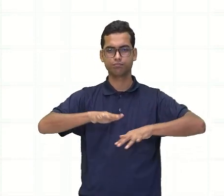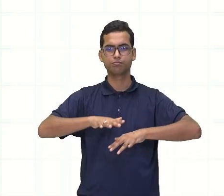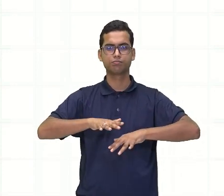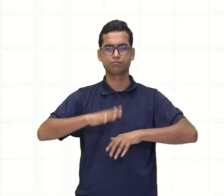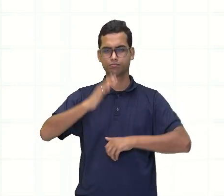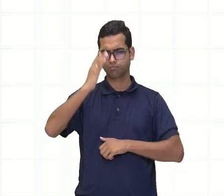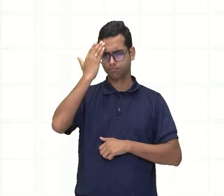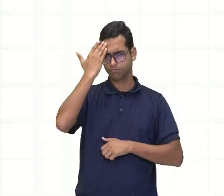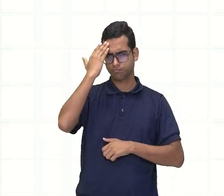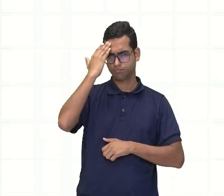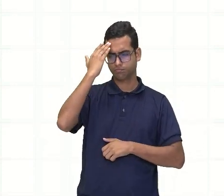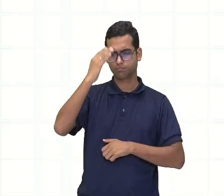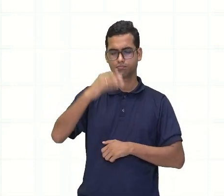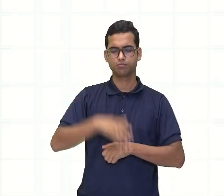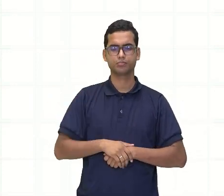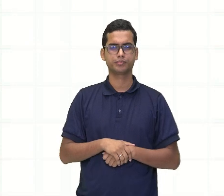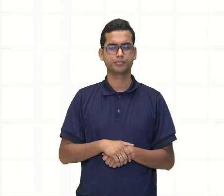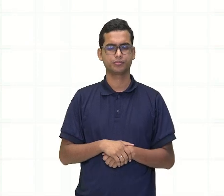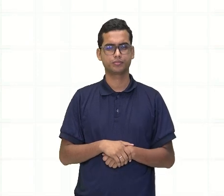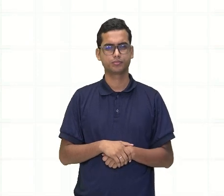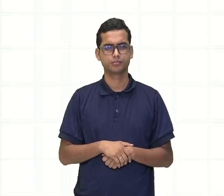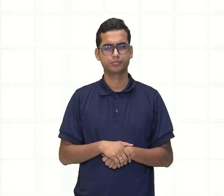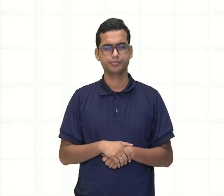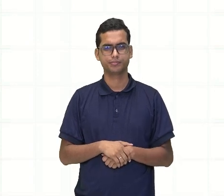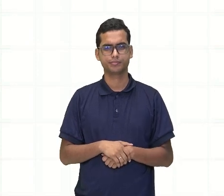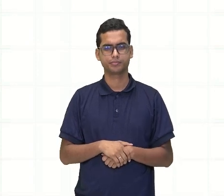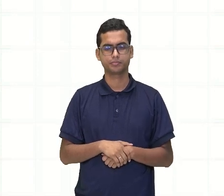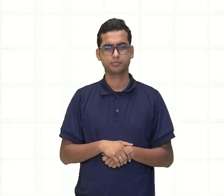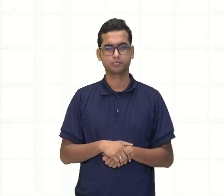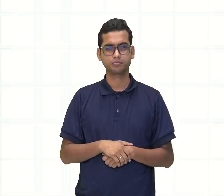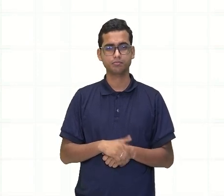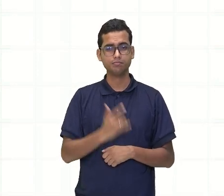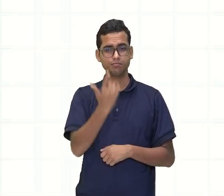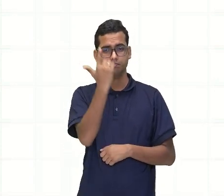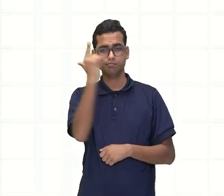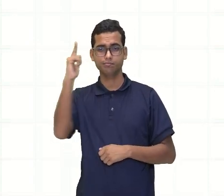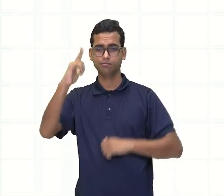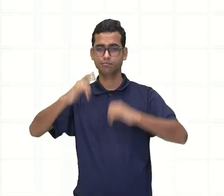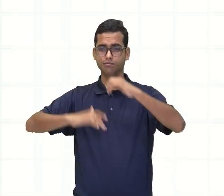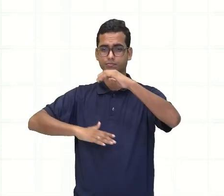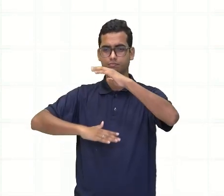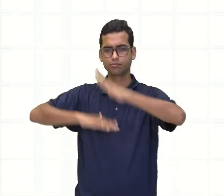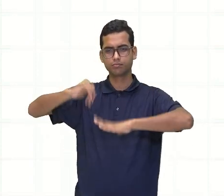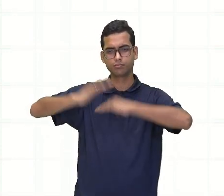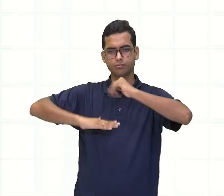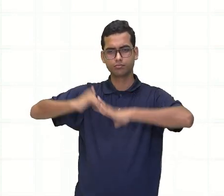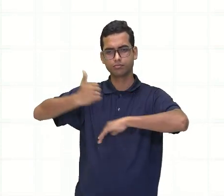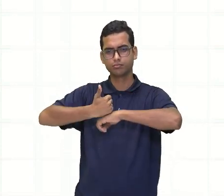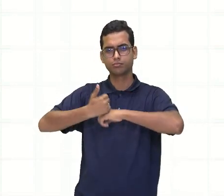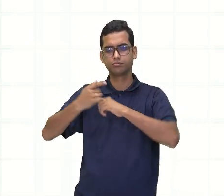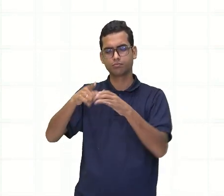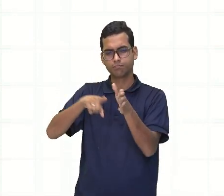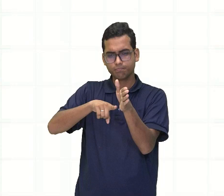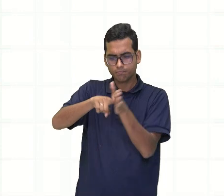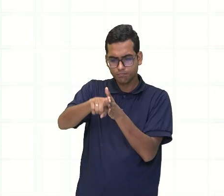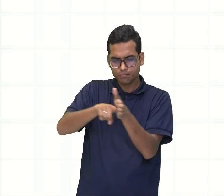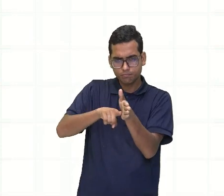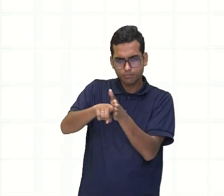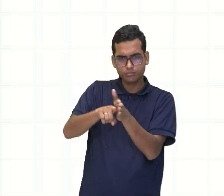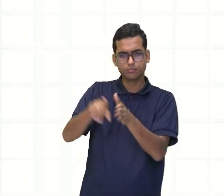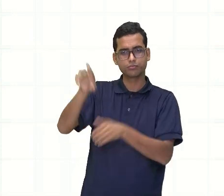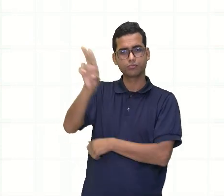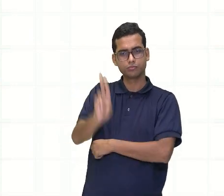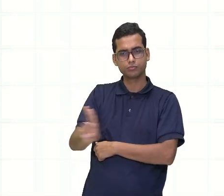Então, quando os outros pesquisadores, né, utilizaram esse princípio de Héron, desenvolveram